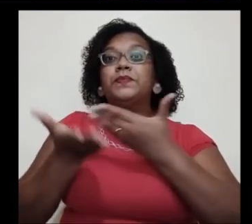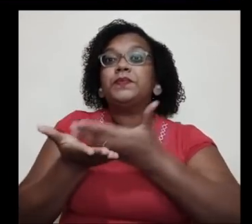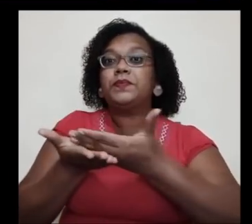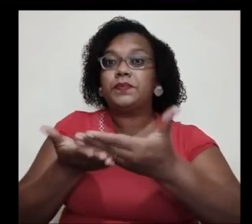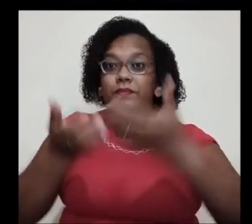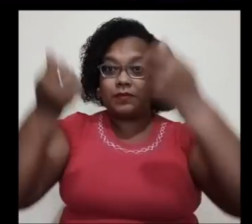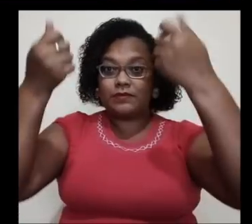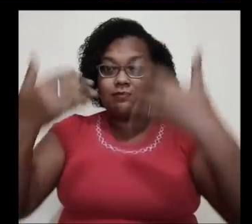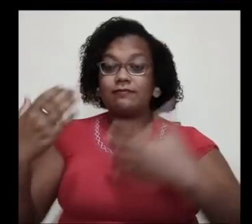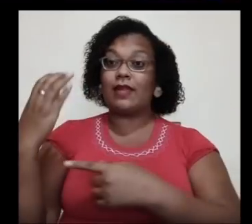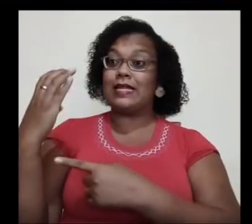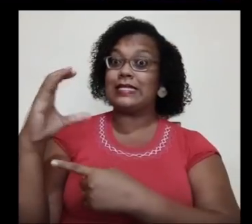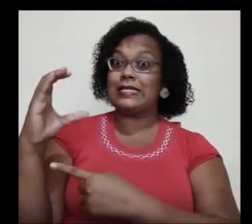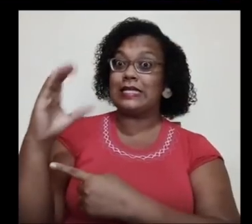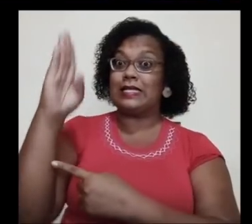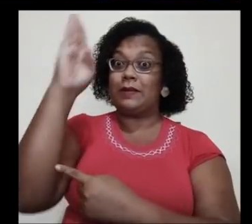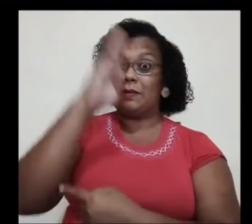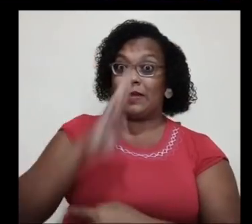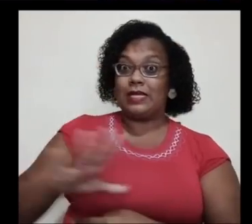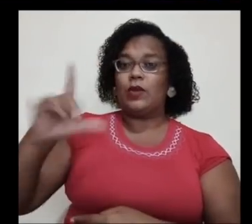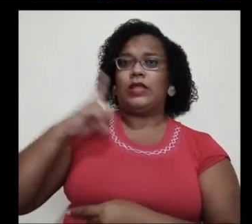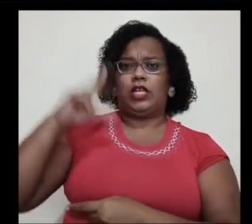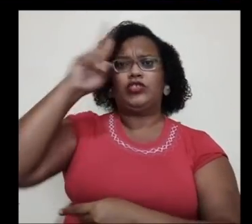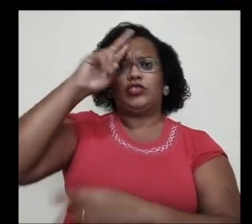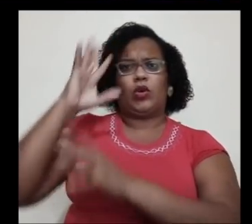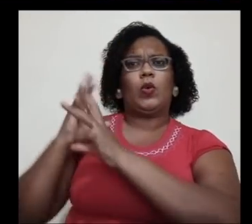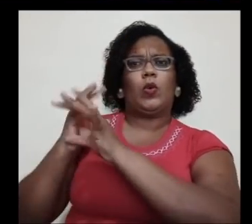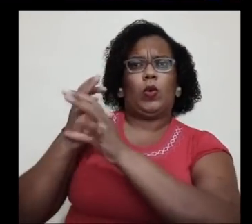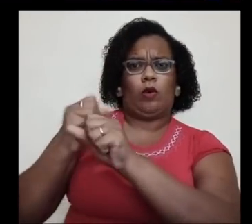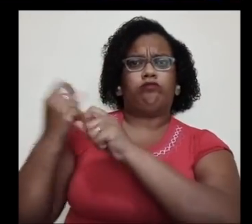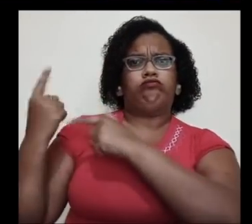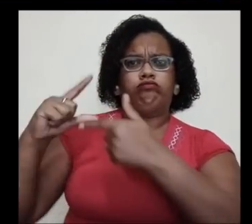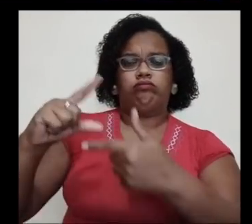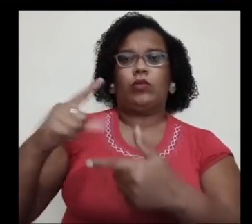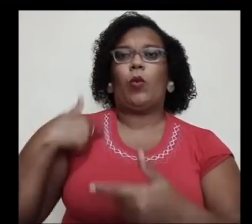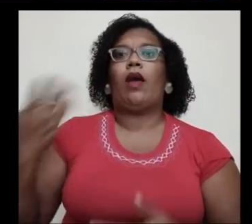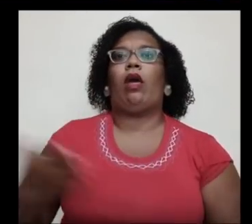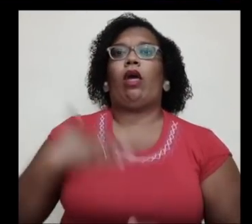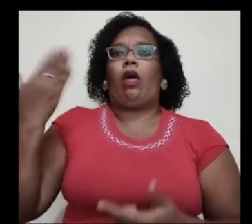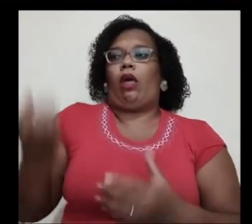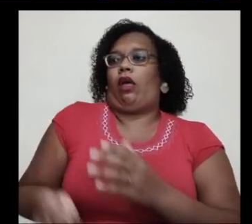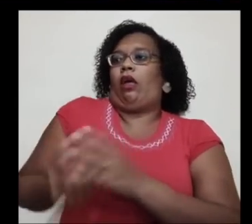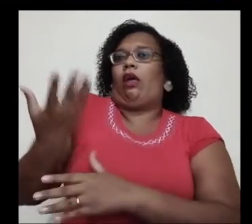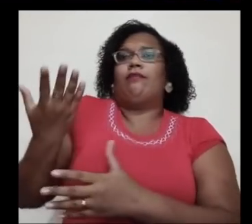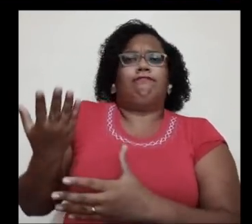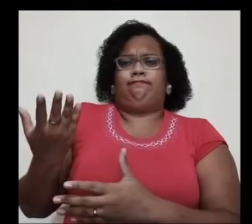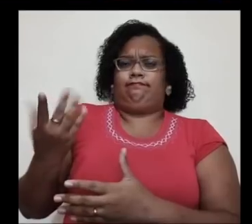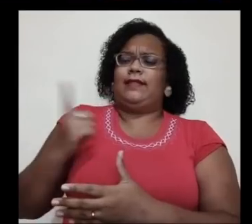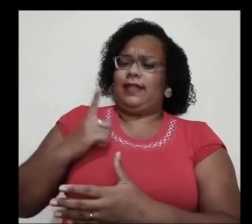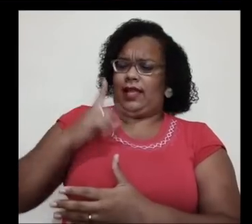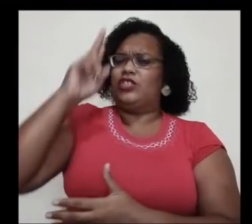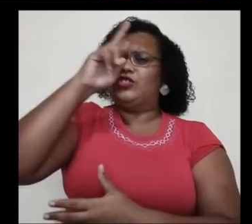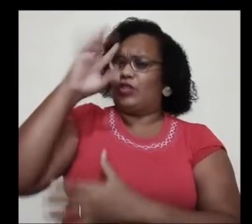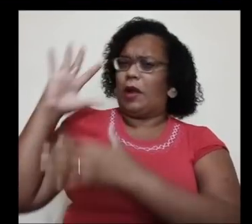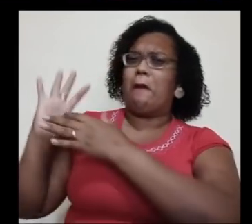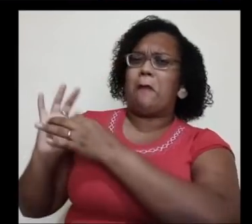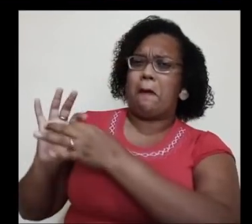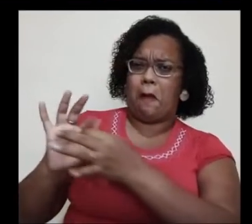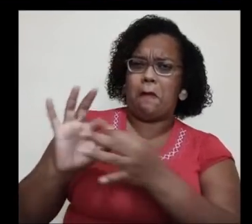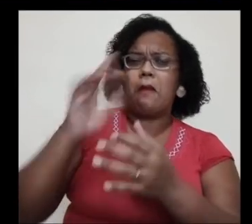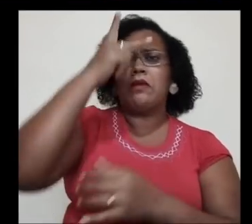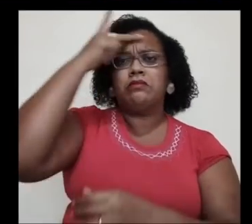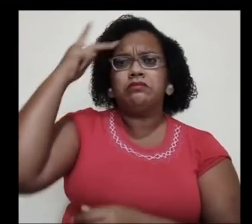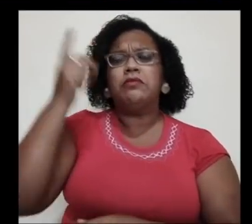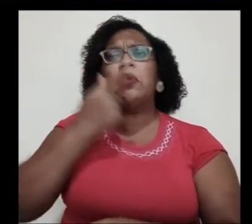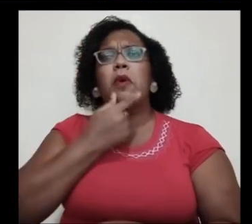tradição. Não começamos do nada, temos uma história de pesquisadores e pesquisadoras nos dois séculos passados, que embora